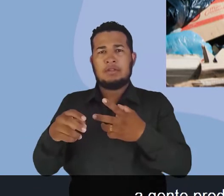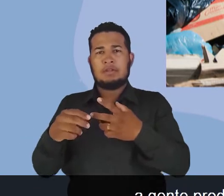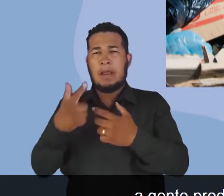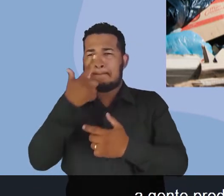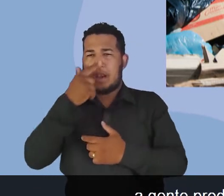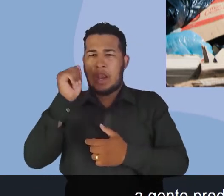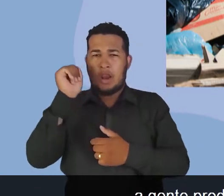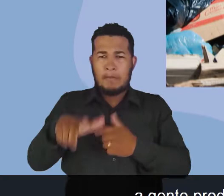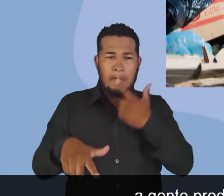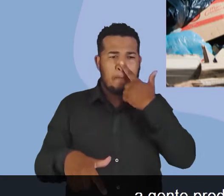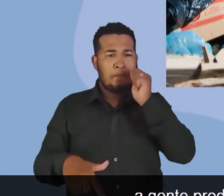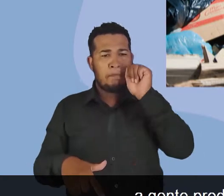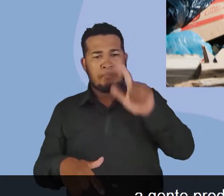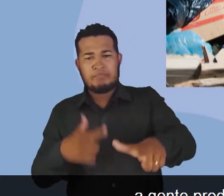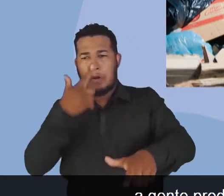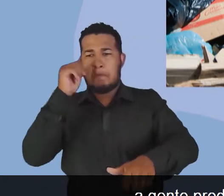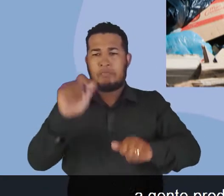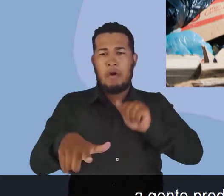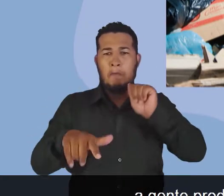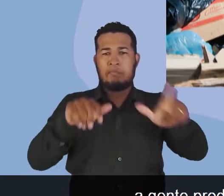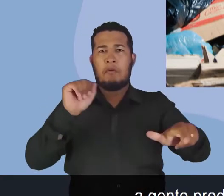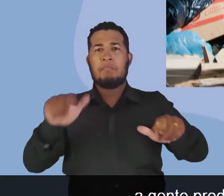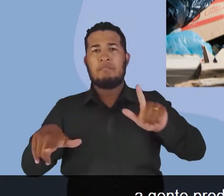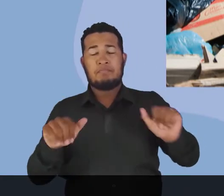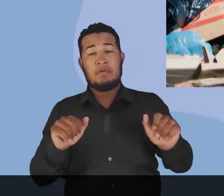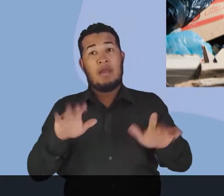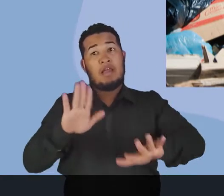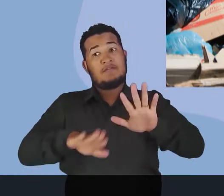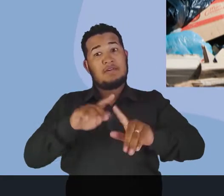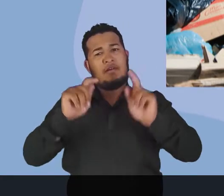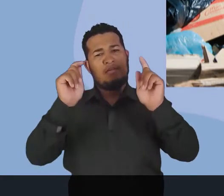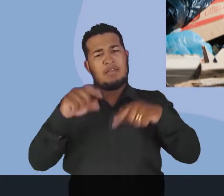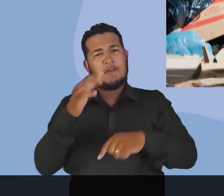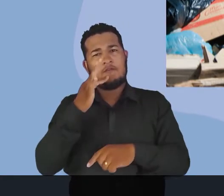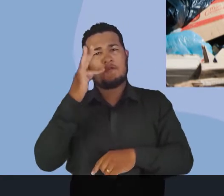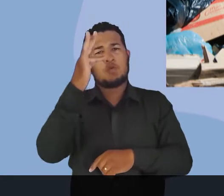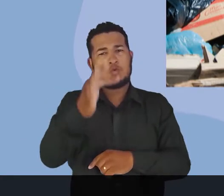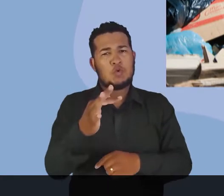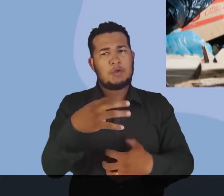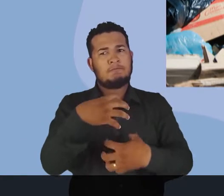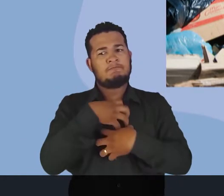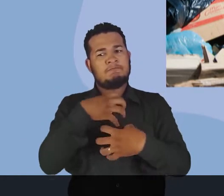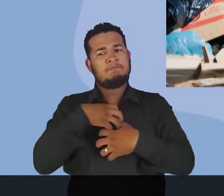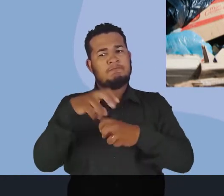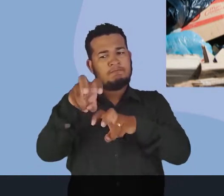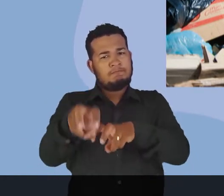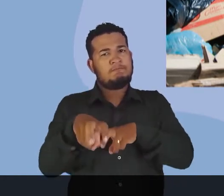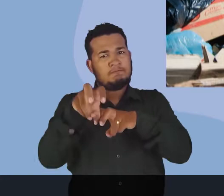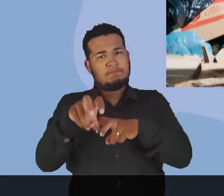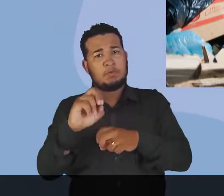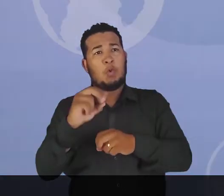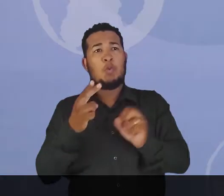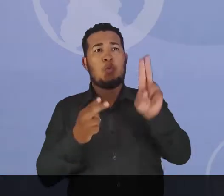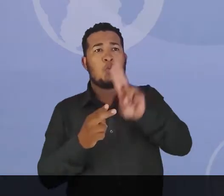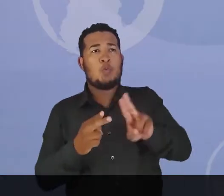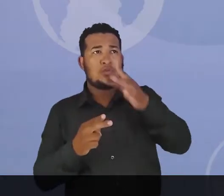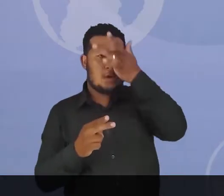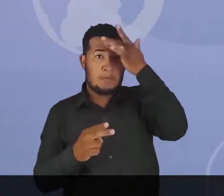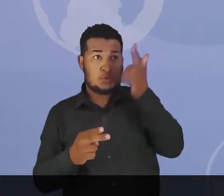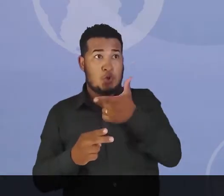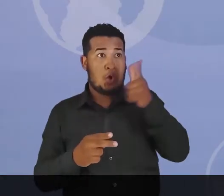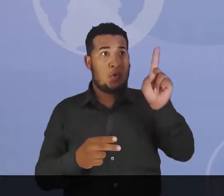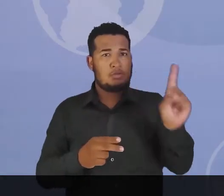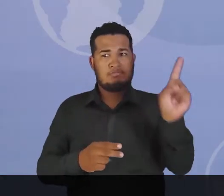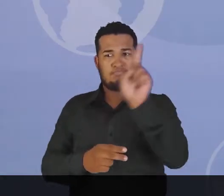gente acaba até com a possibilidade dessa terra poder ser utilizada por outras pessoas. Então, vem